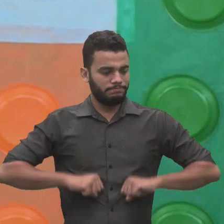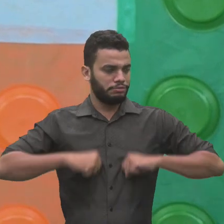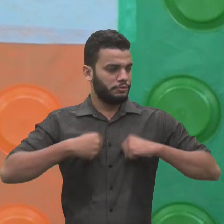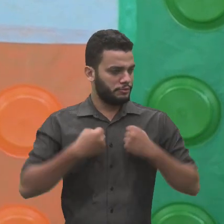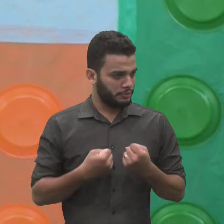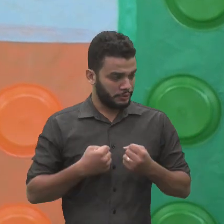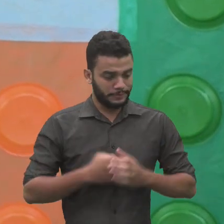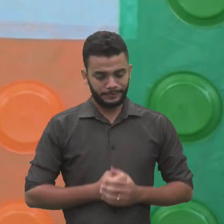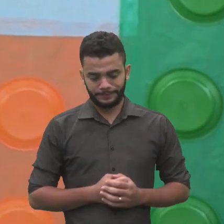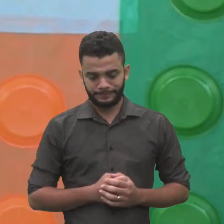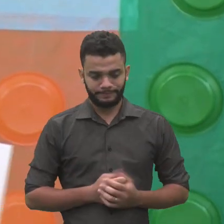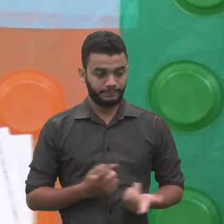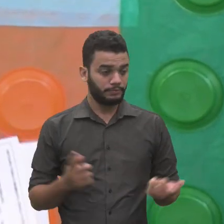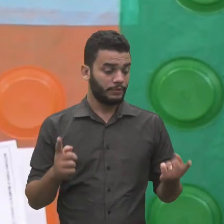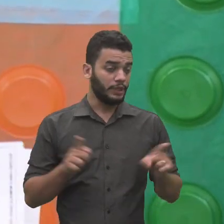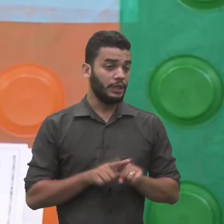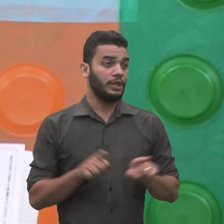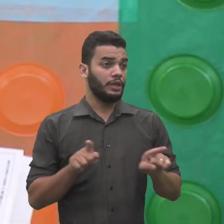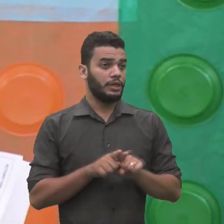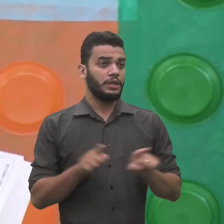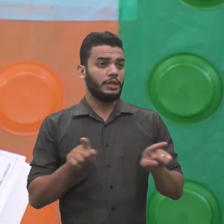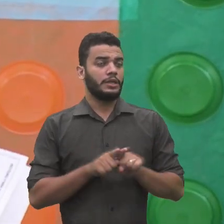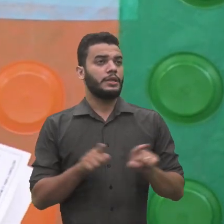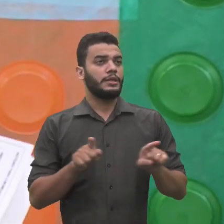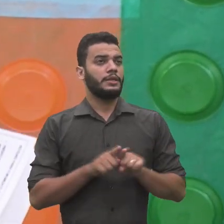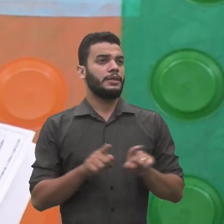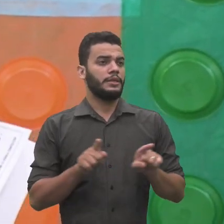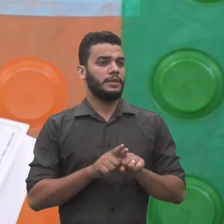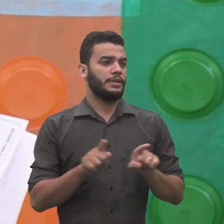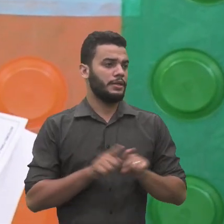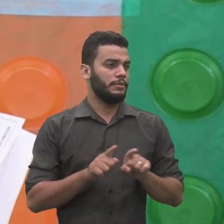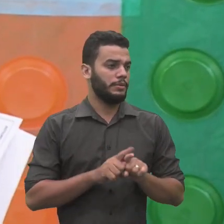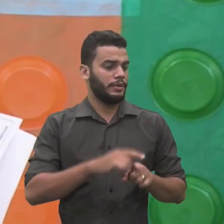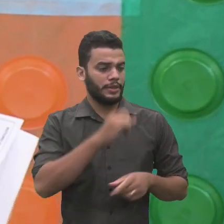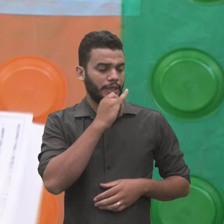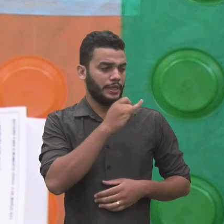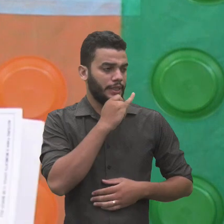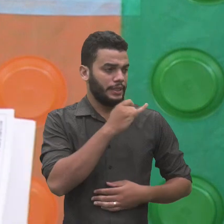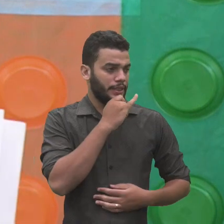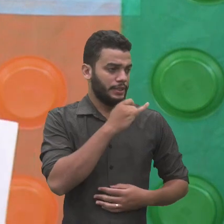Consegue avançar e a gente não pode desistir deles. E aí, eu quero ser bombeiro, porque para isso eu tenho que testar as